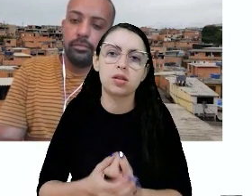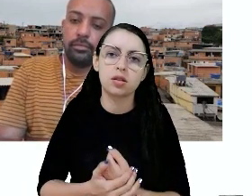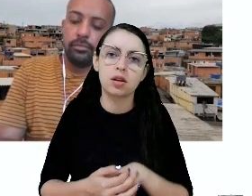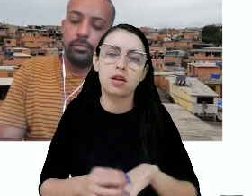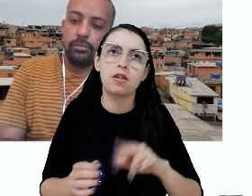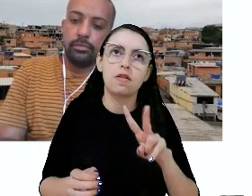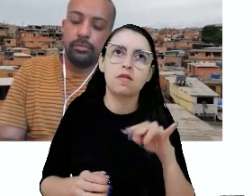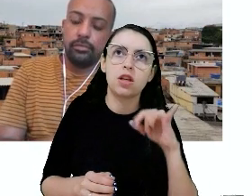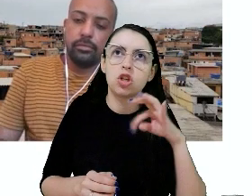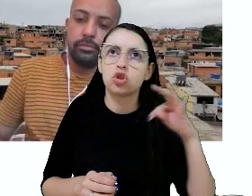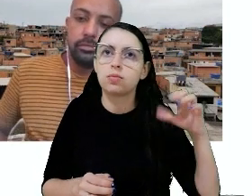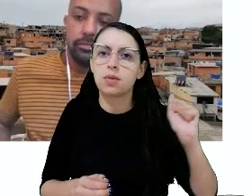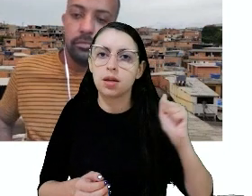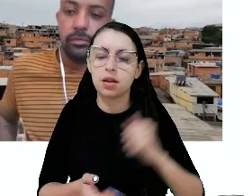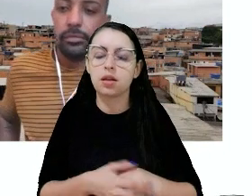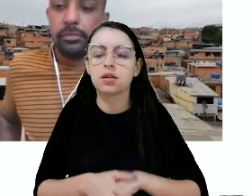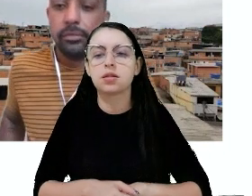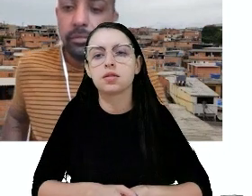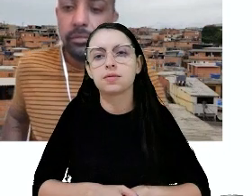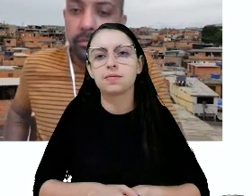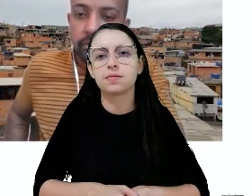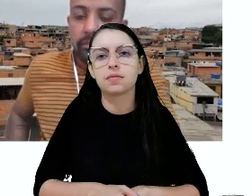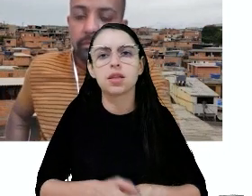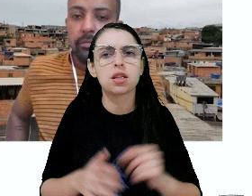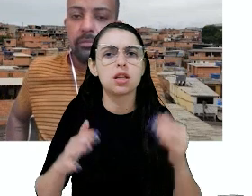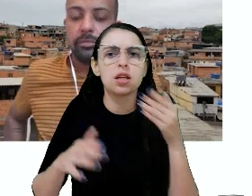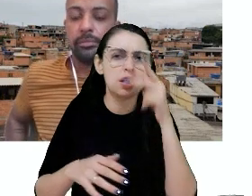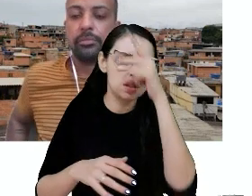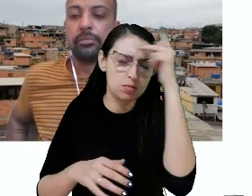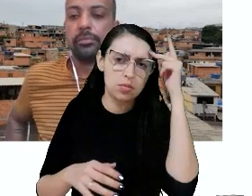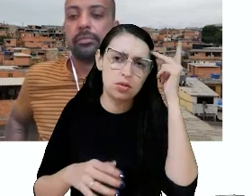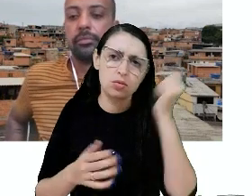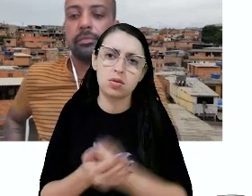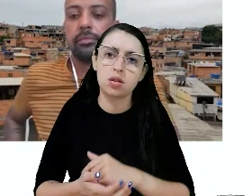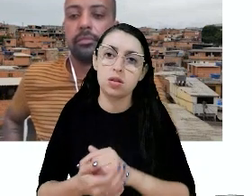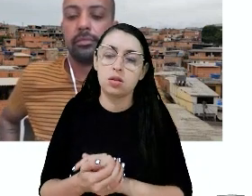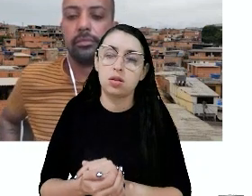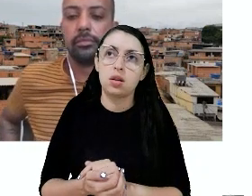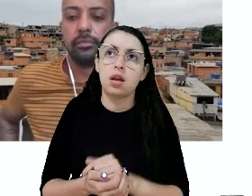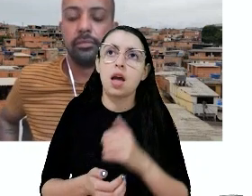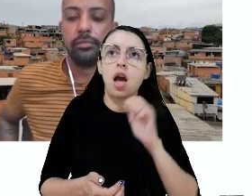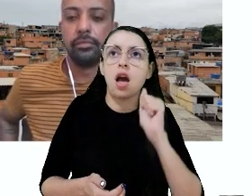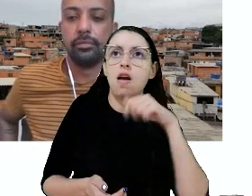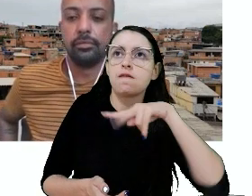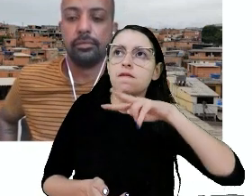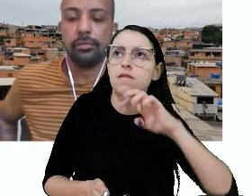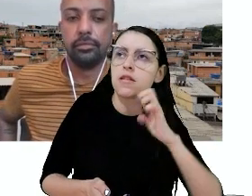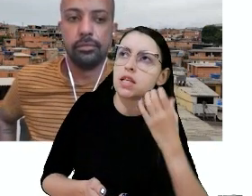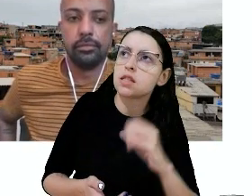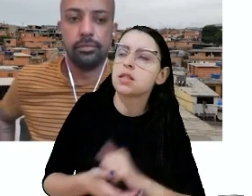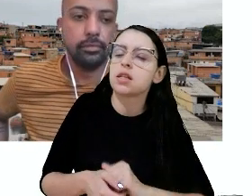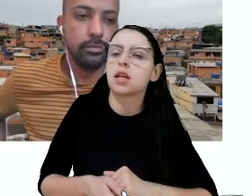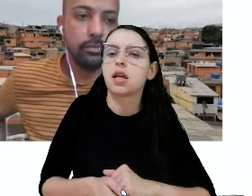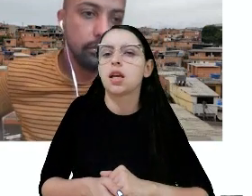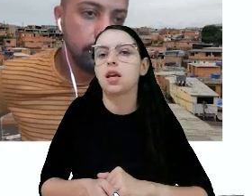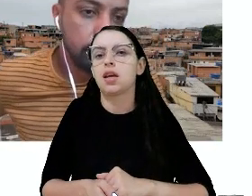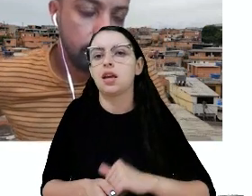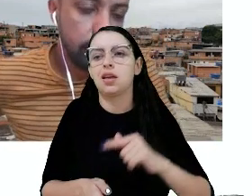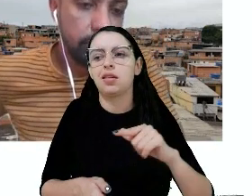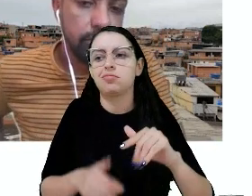chama Victims, que é sobre a via crucis das pessoas que sofrem infarto, e ele